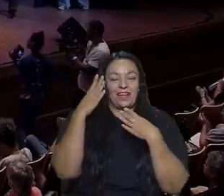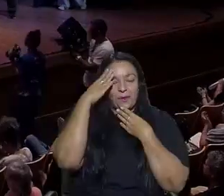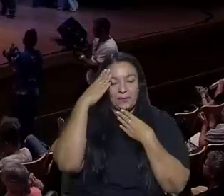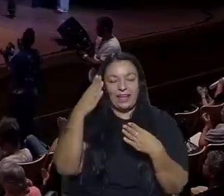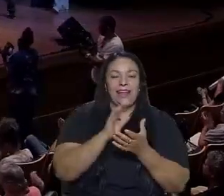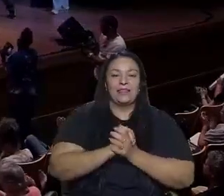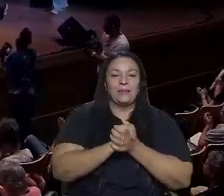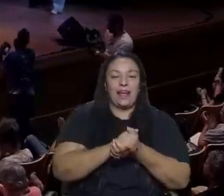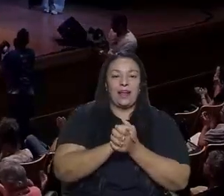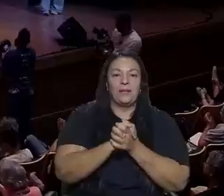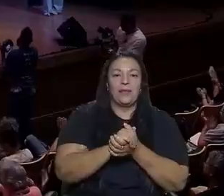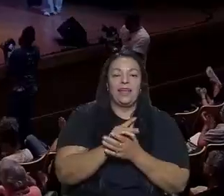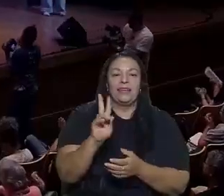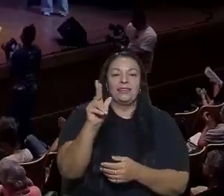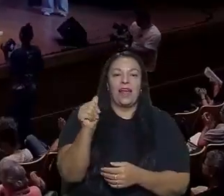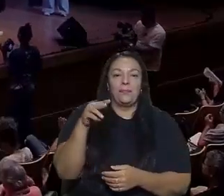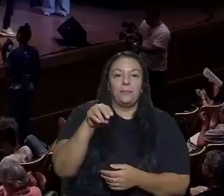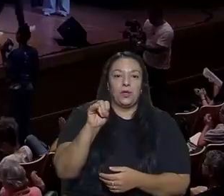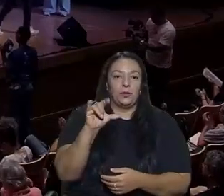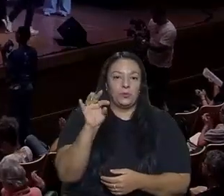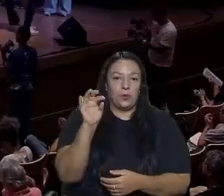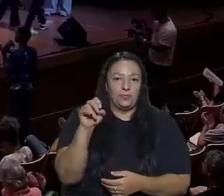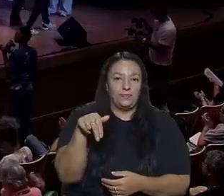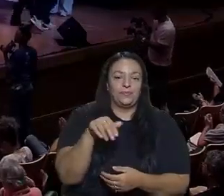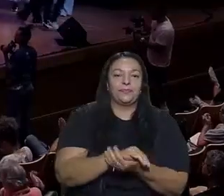Obrigada, parabéns, Hamilton.